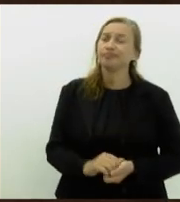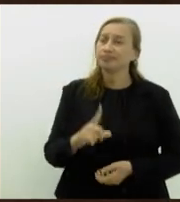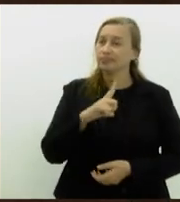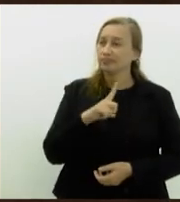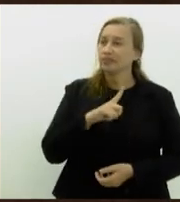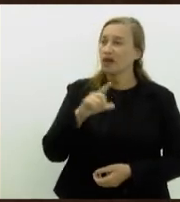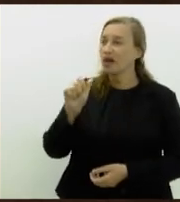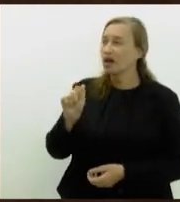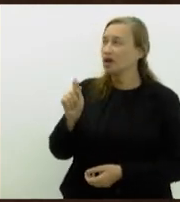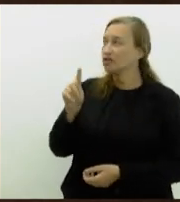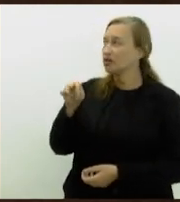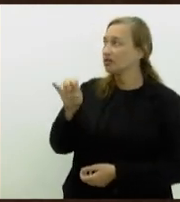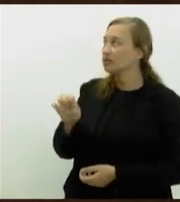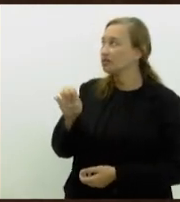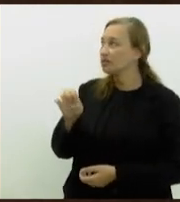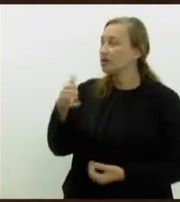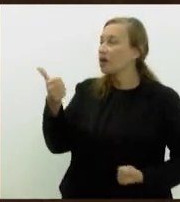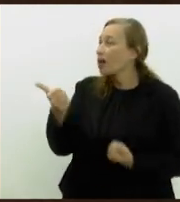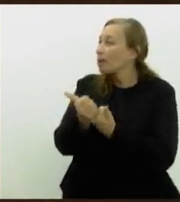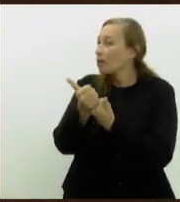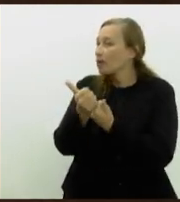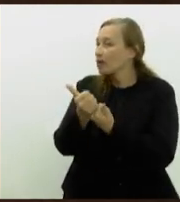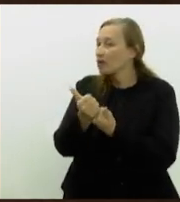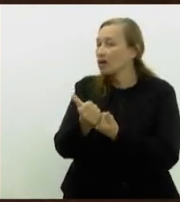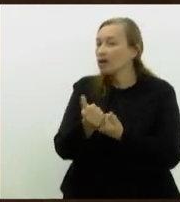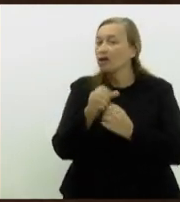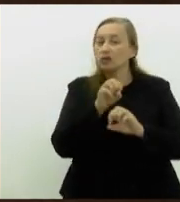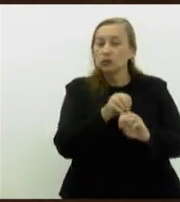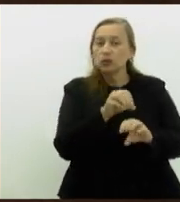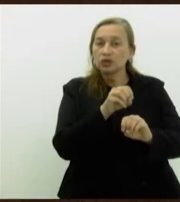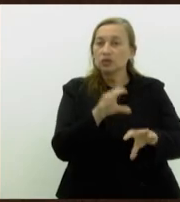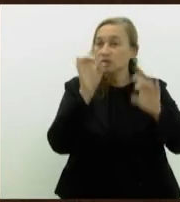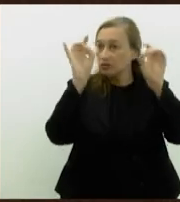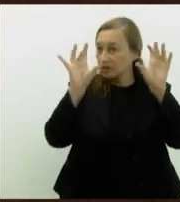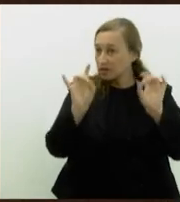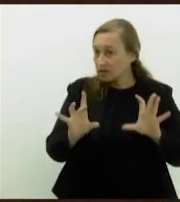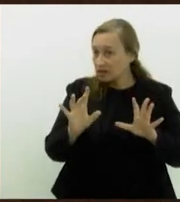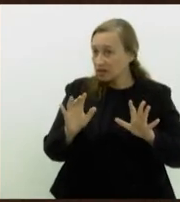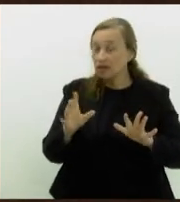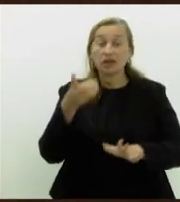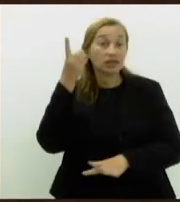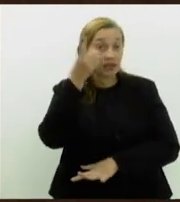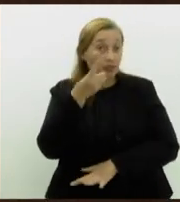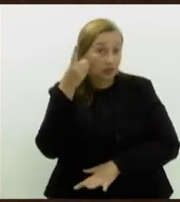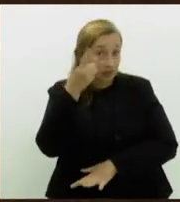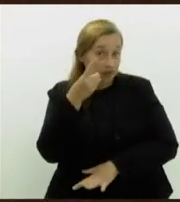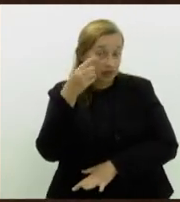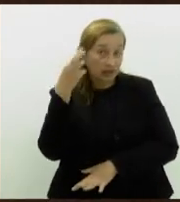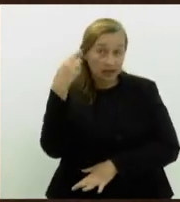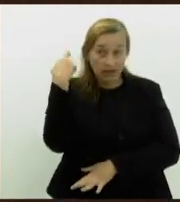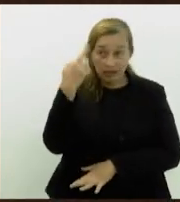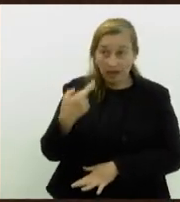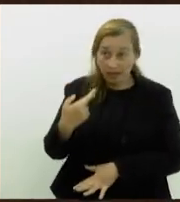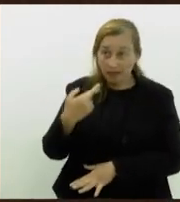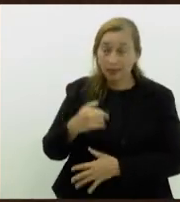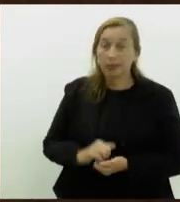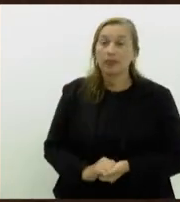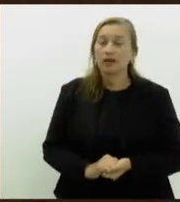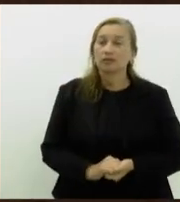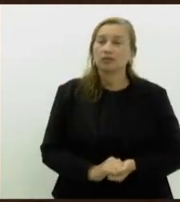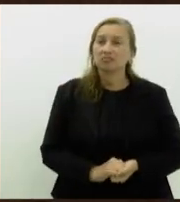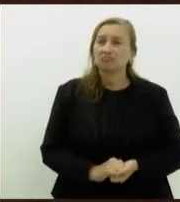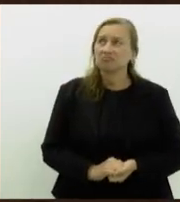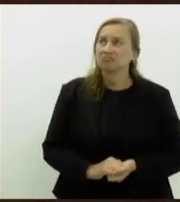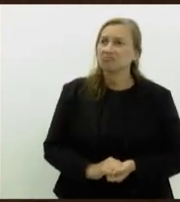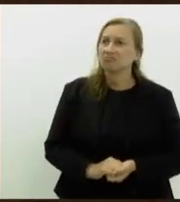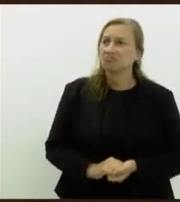agentes que apoiam a educação especial, deputadas Renata Souza, e eles não estão